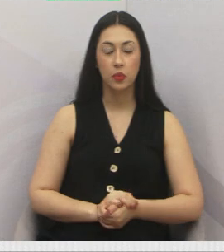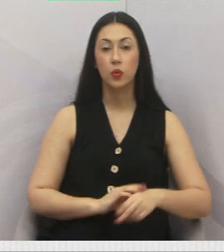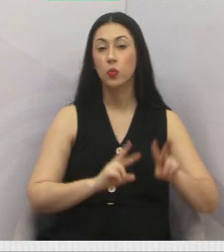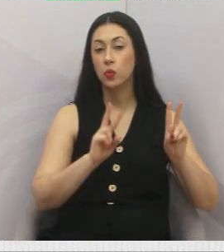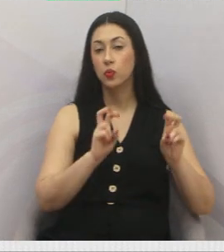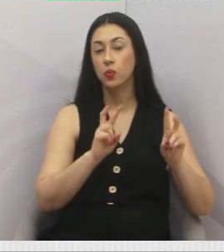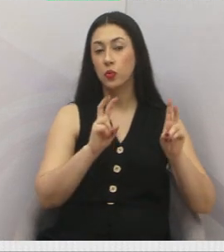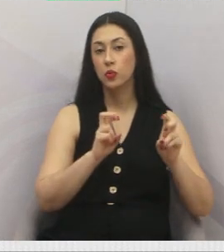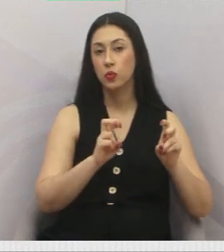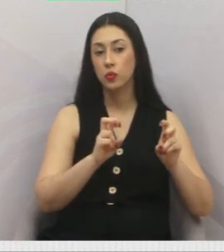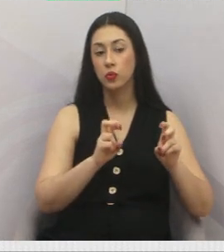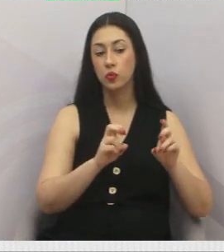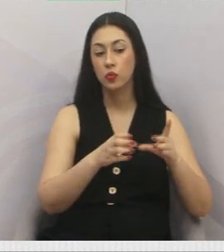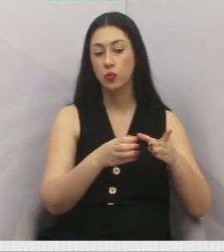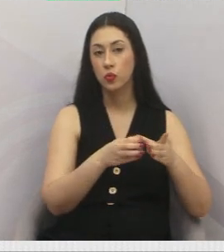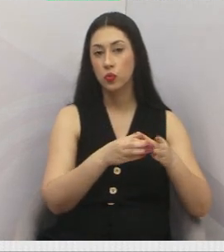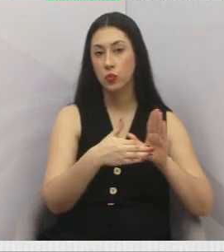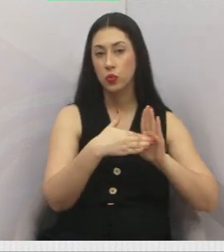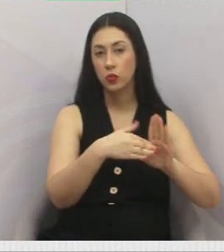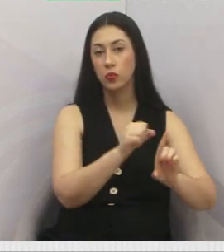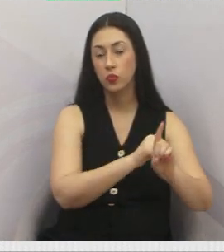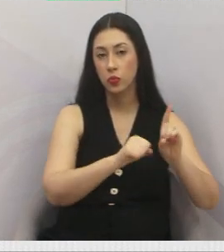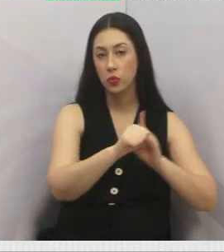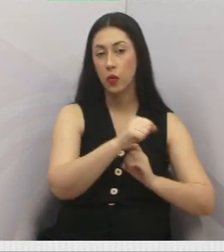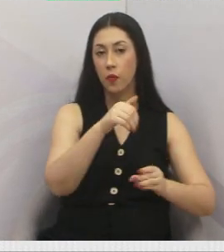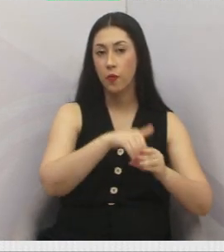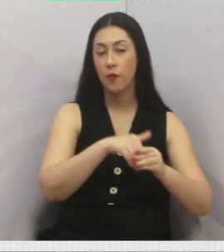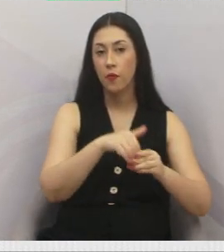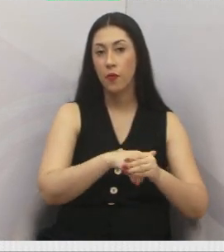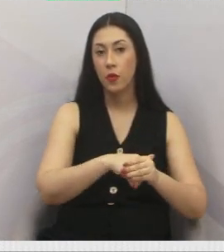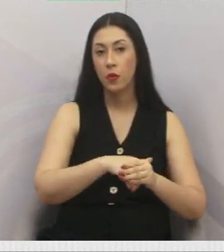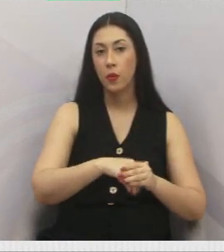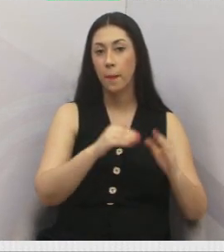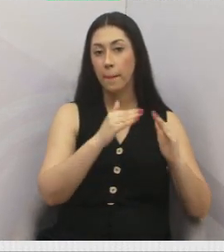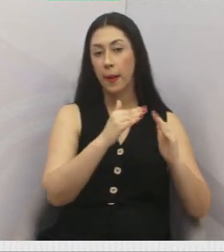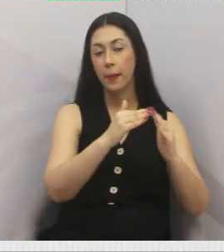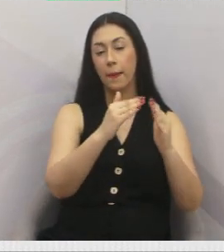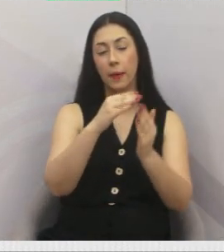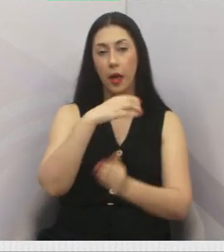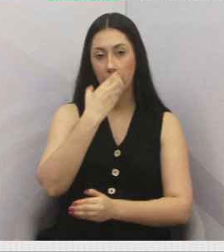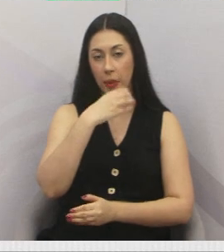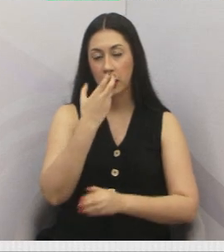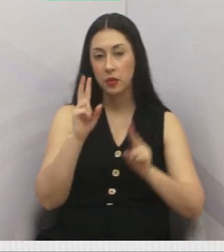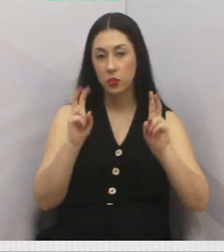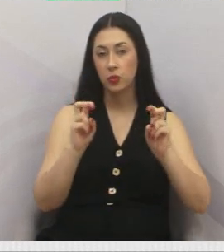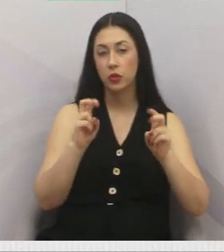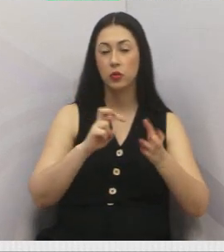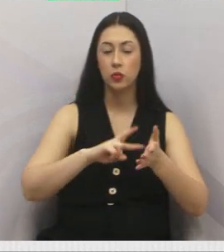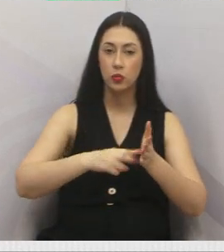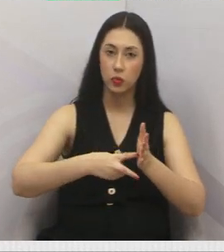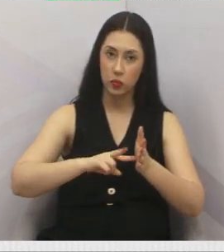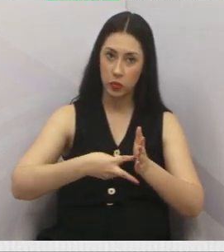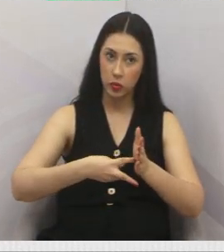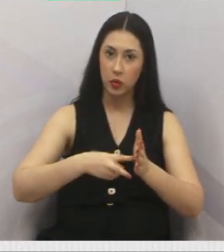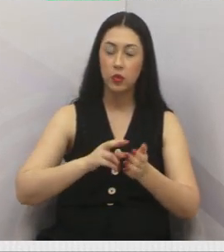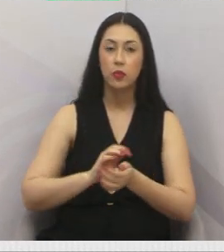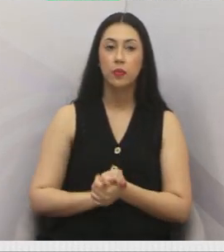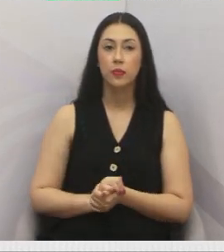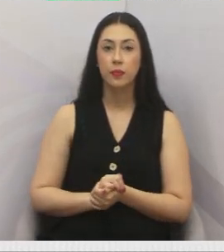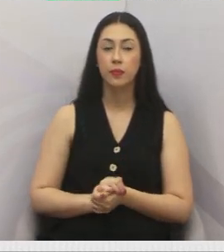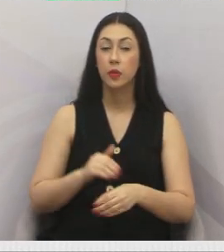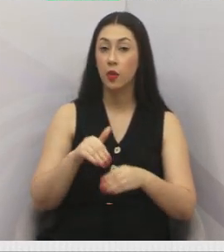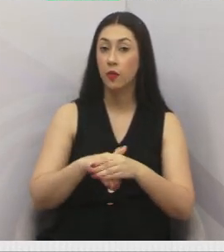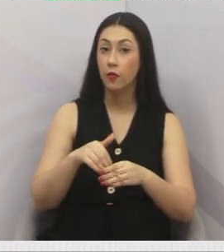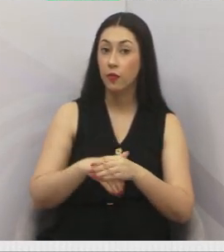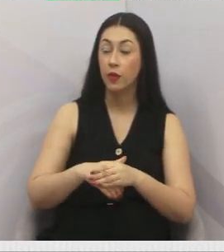Segmento de Movimentos Populares, um voto, Associação dos Moradores de Jardim Paraíso e Jardim Holanda. Segmento de Entidades de Classe Sindical, um